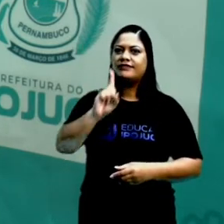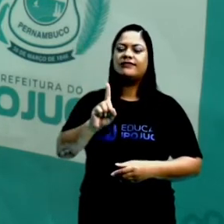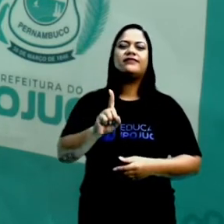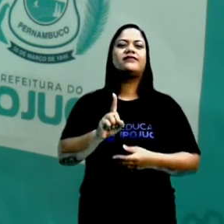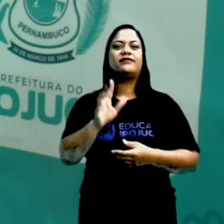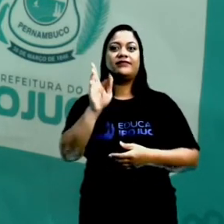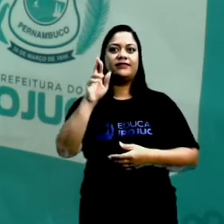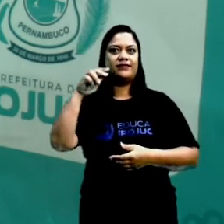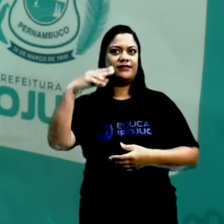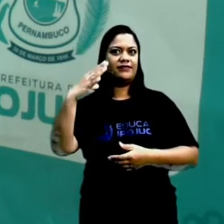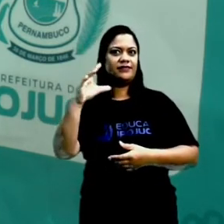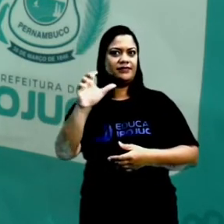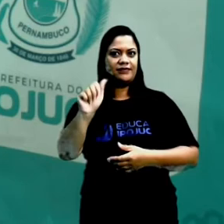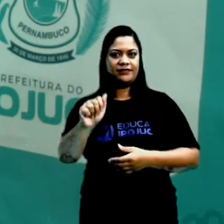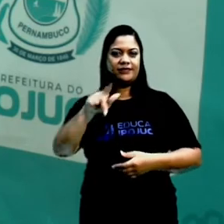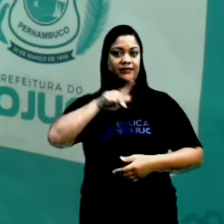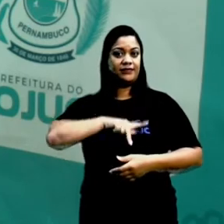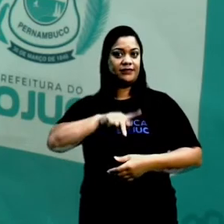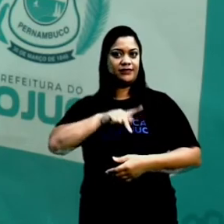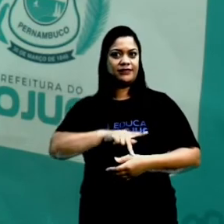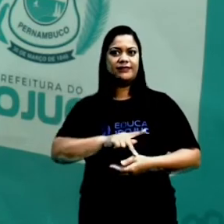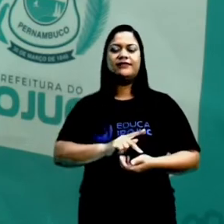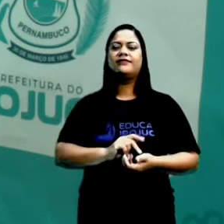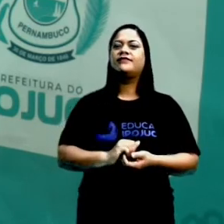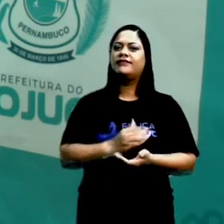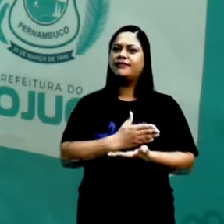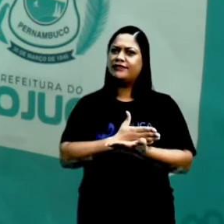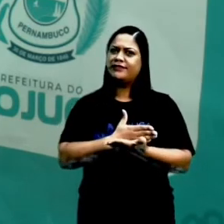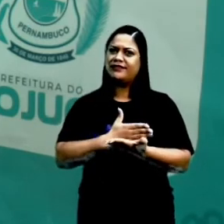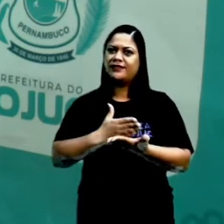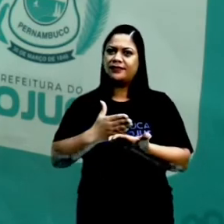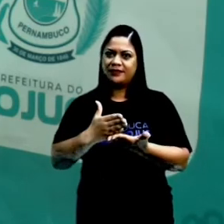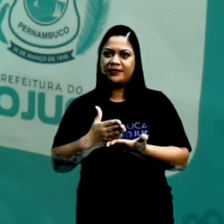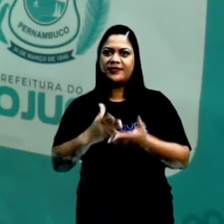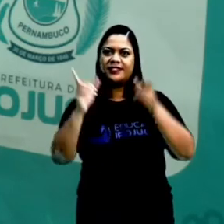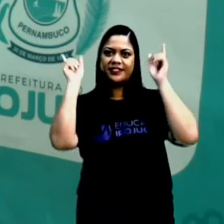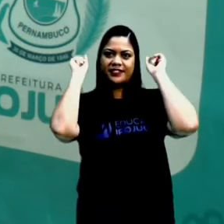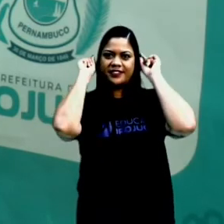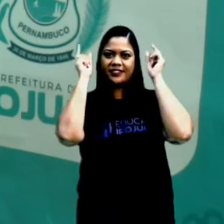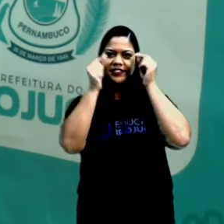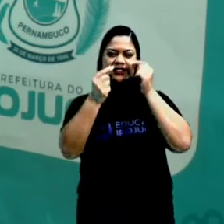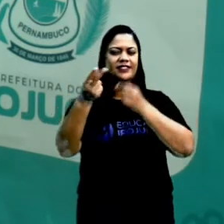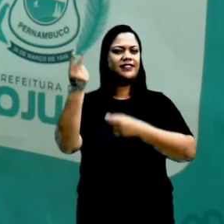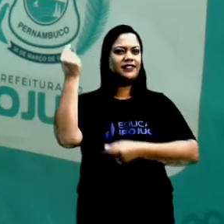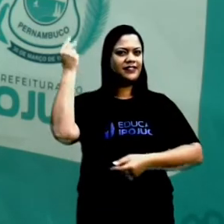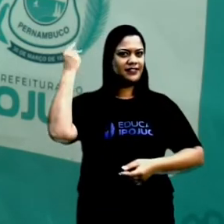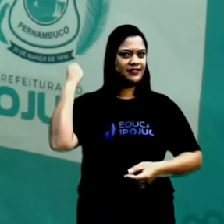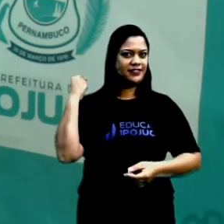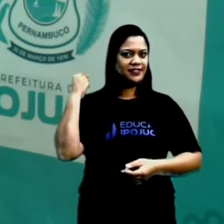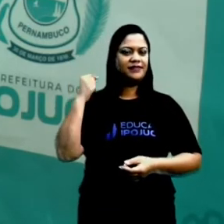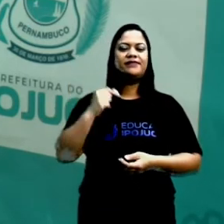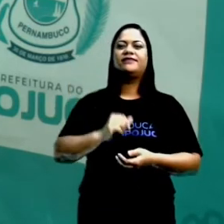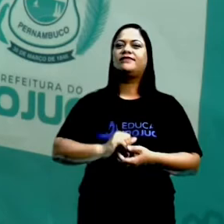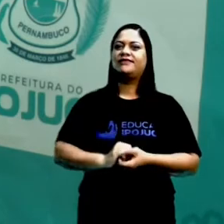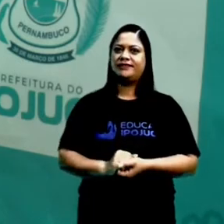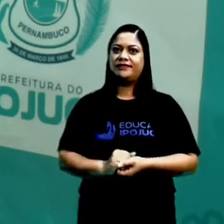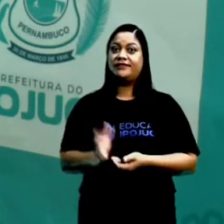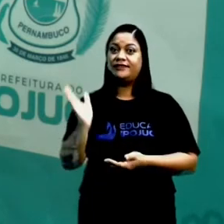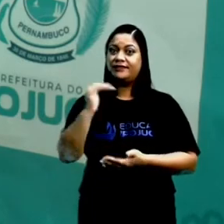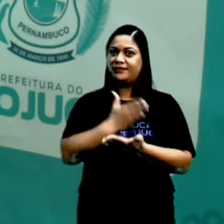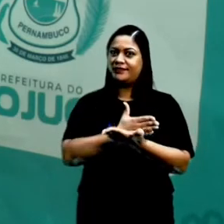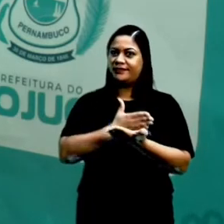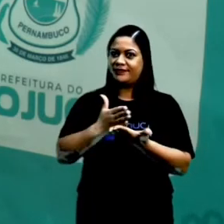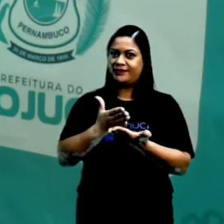França, Portugal, e esse conceito ele surge ali na Grécia Antiga. Bom, então, estão prontos para